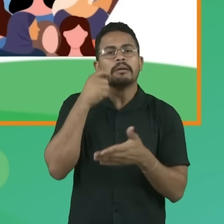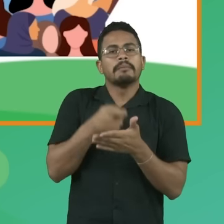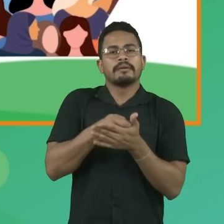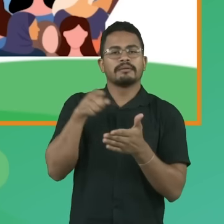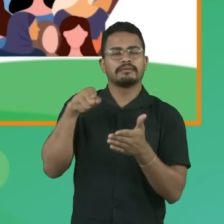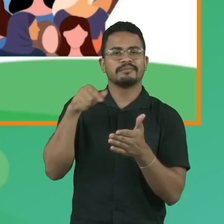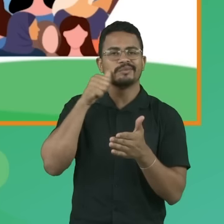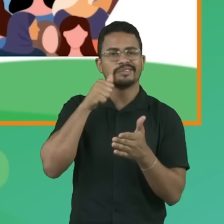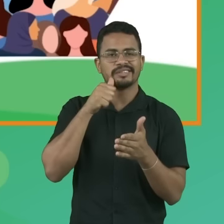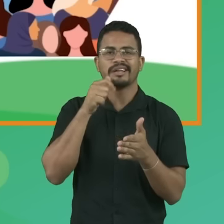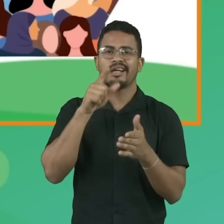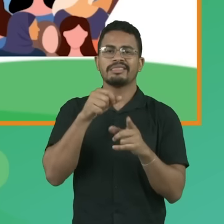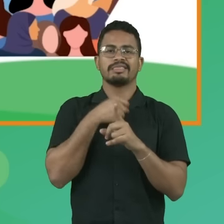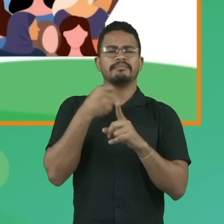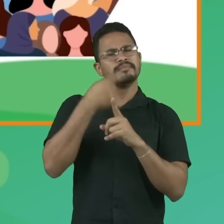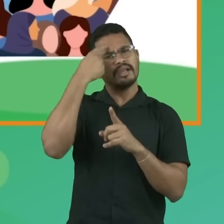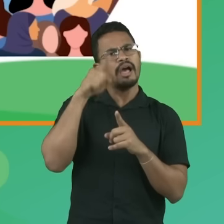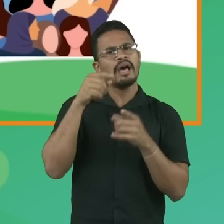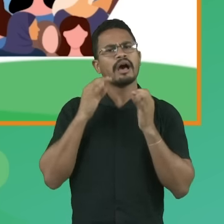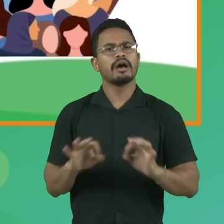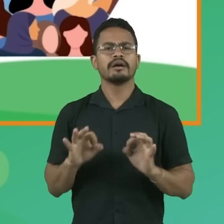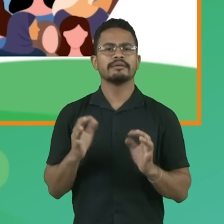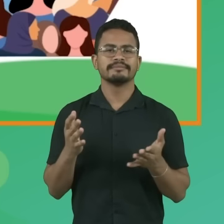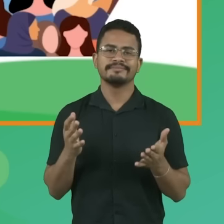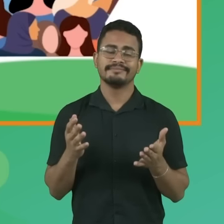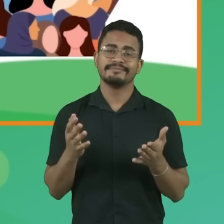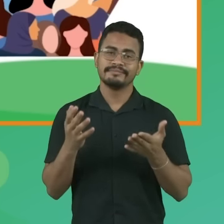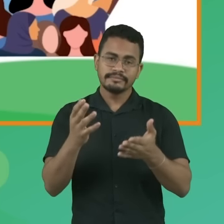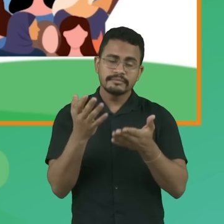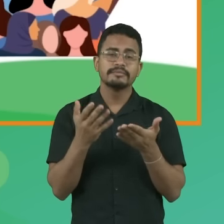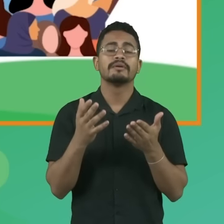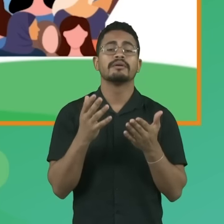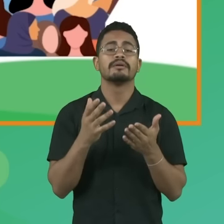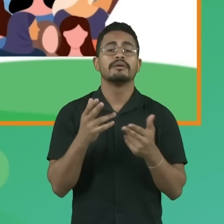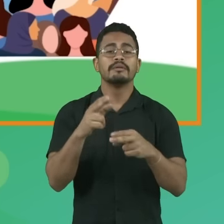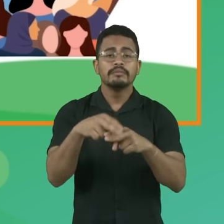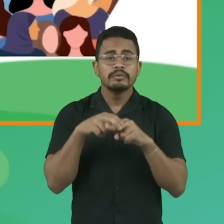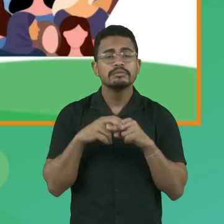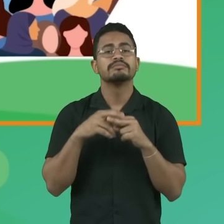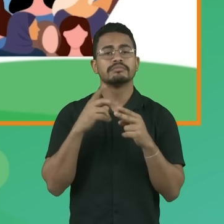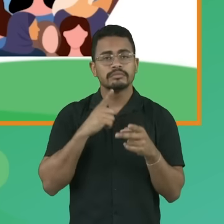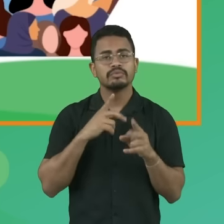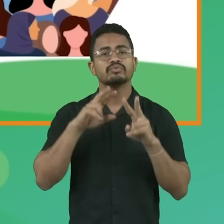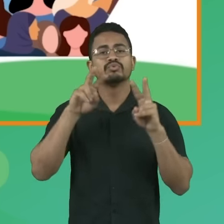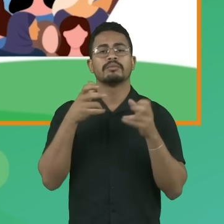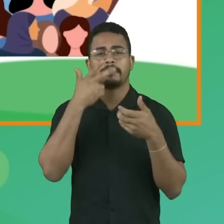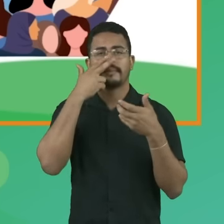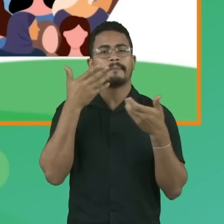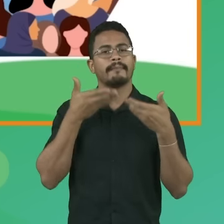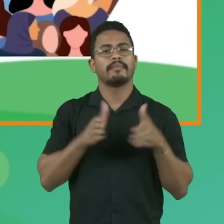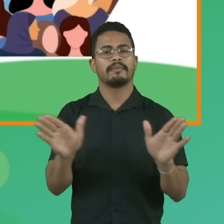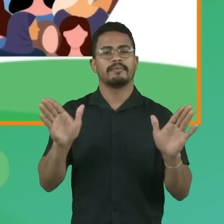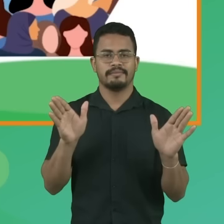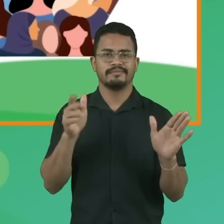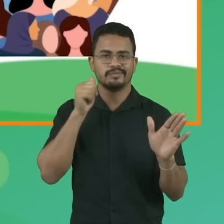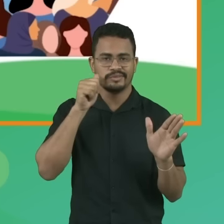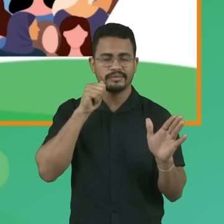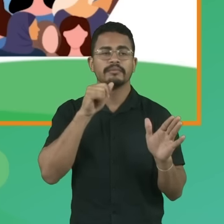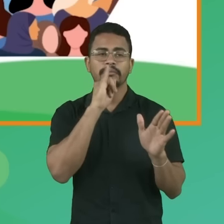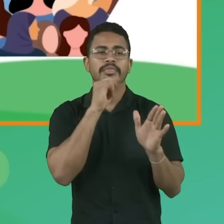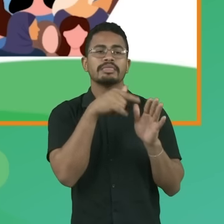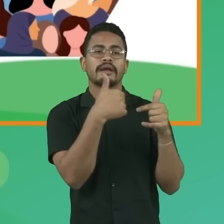entende como correto, certo? Então, tem isso, né? Essa questão da dupla jornada. Ou seja, além do emprego